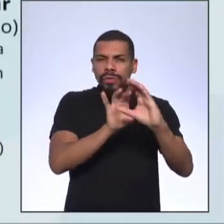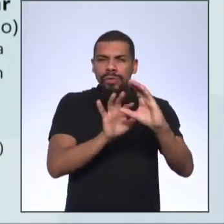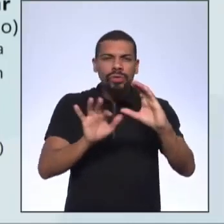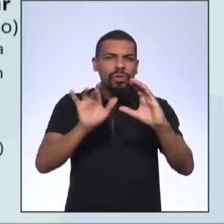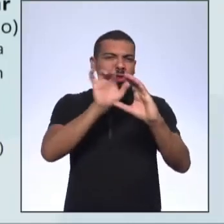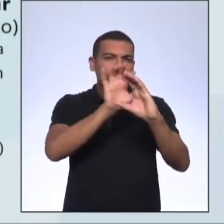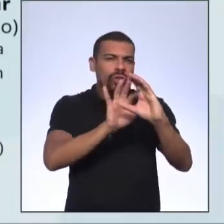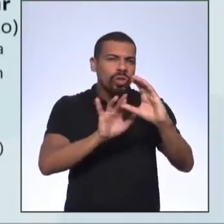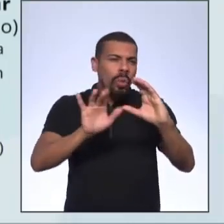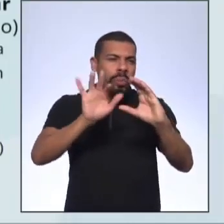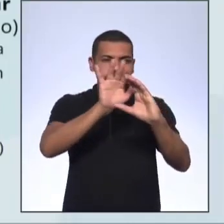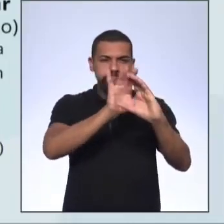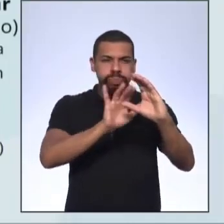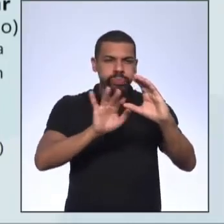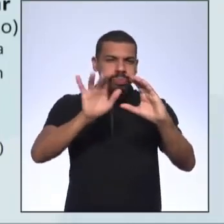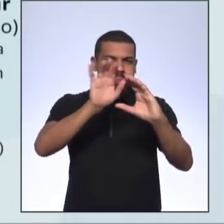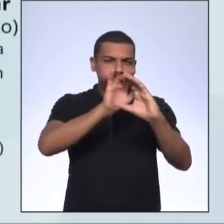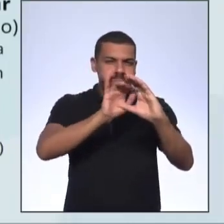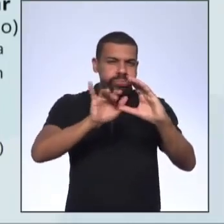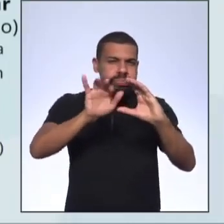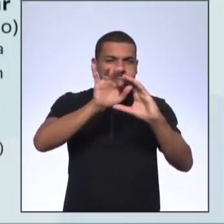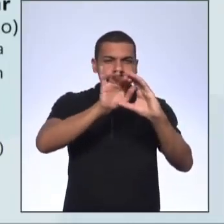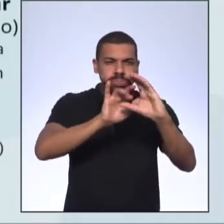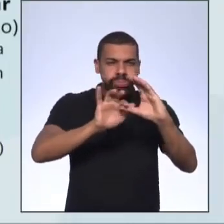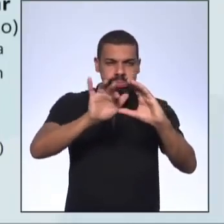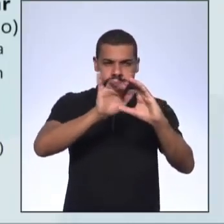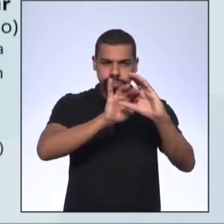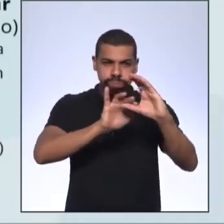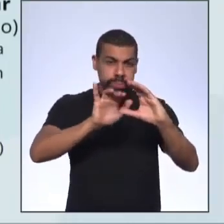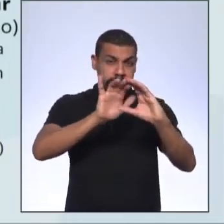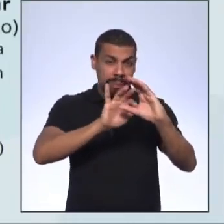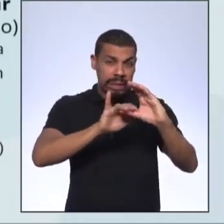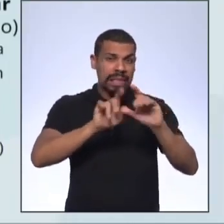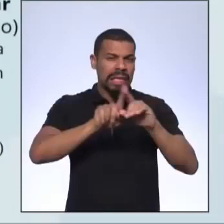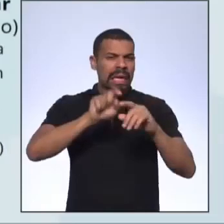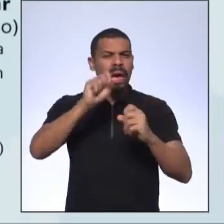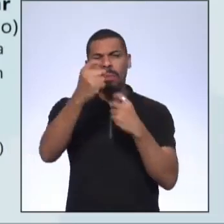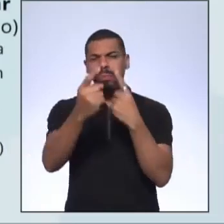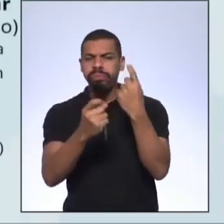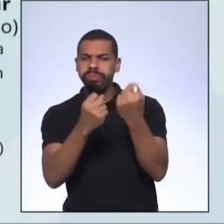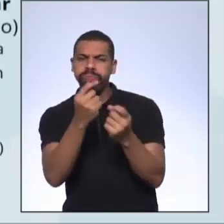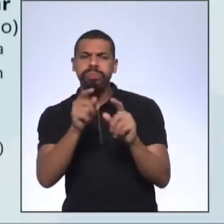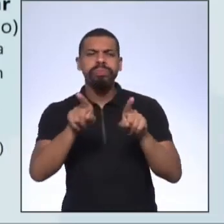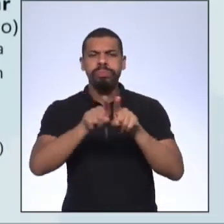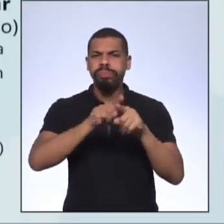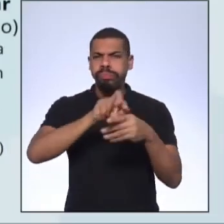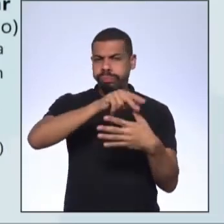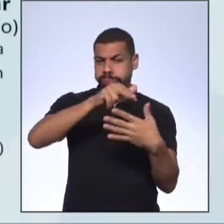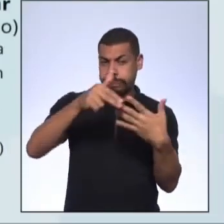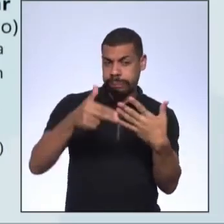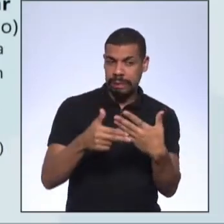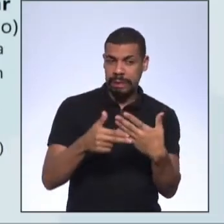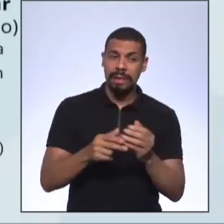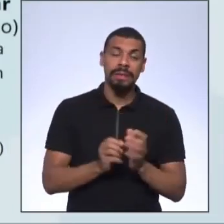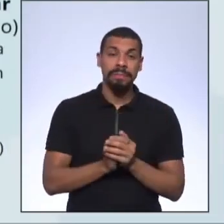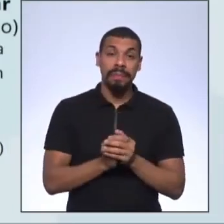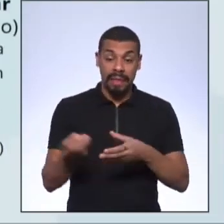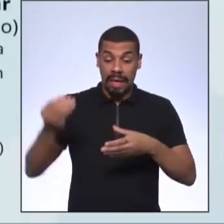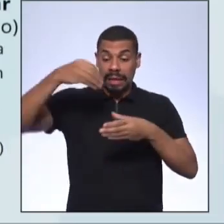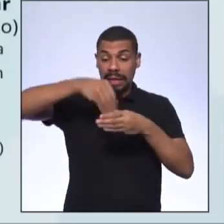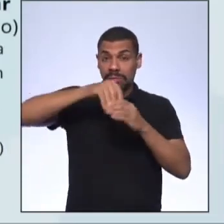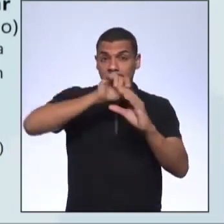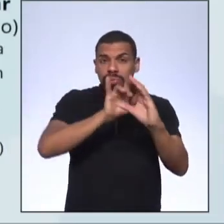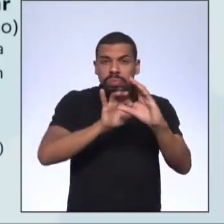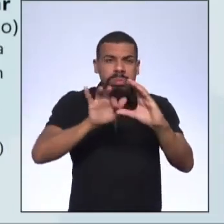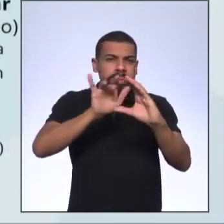citoplasma que a gente tem ribossomos, tá? E aí algumas reservas de amido, lipídios, os aminoácidos aí que são necessários para a síntese proteicas